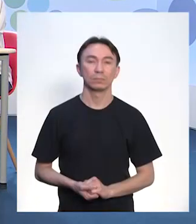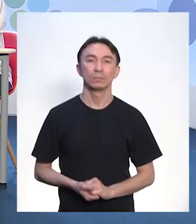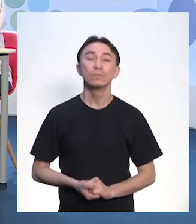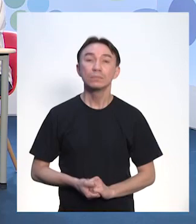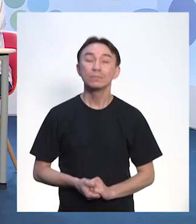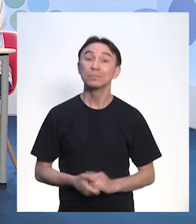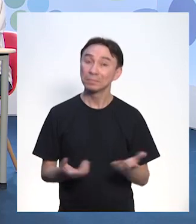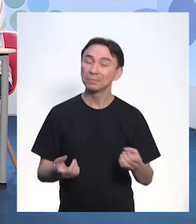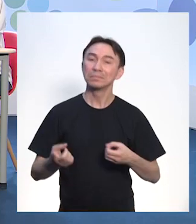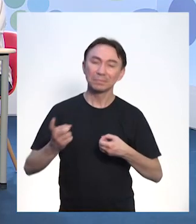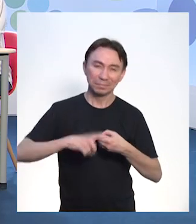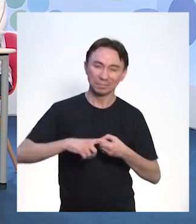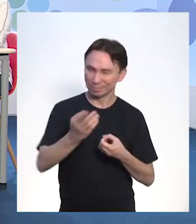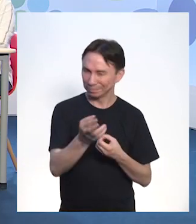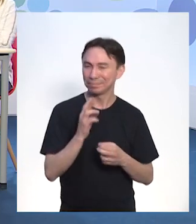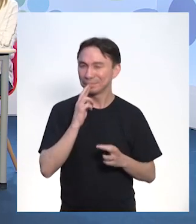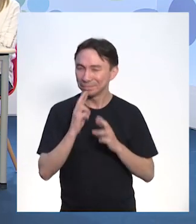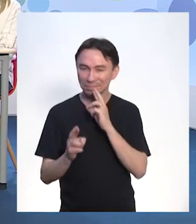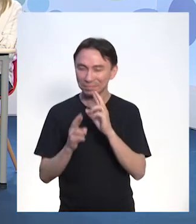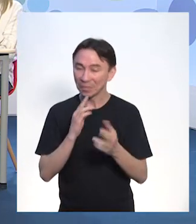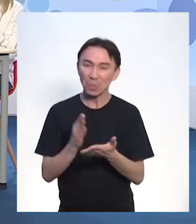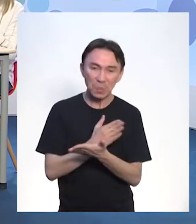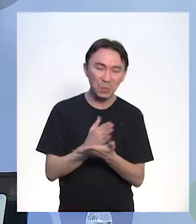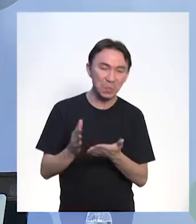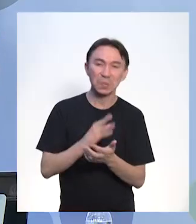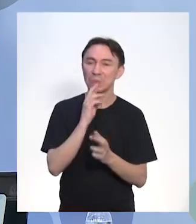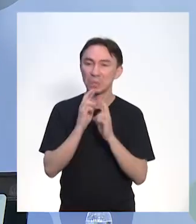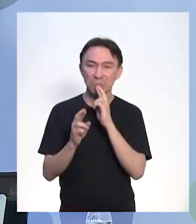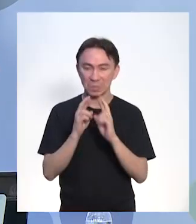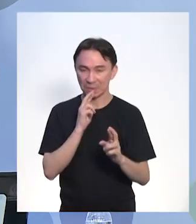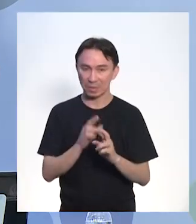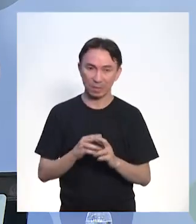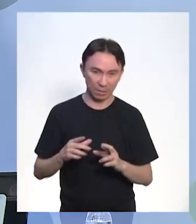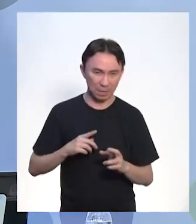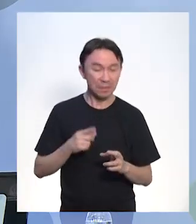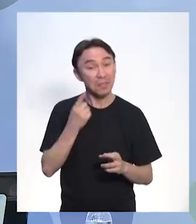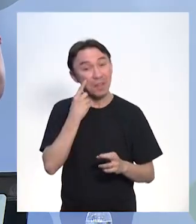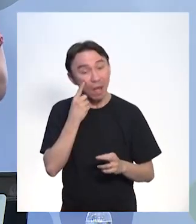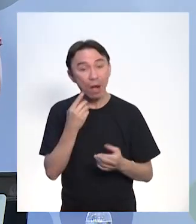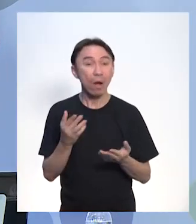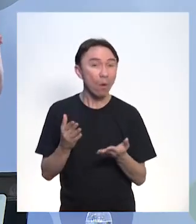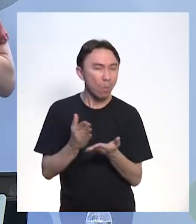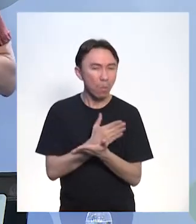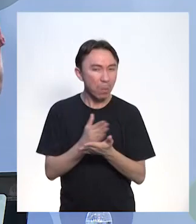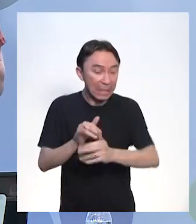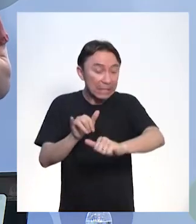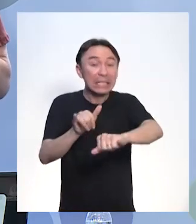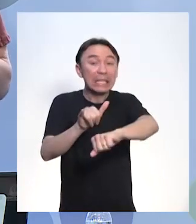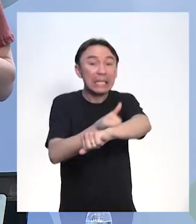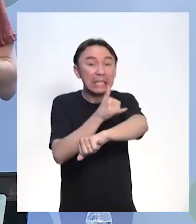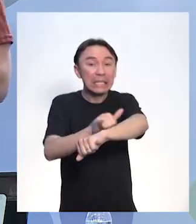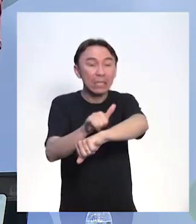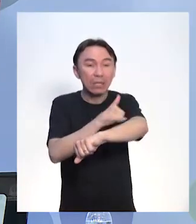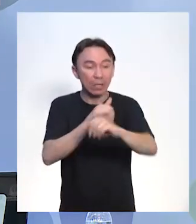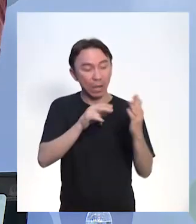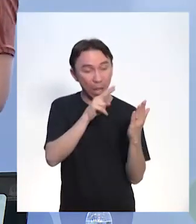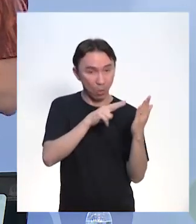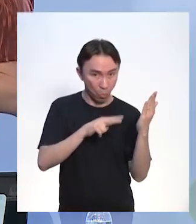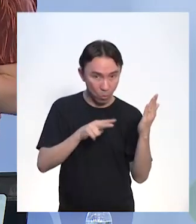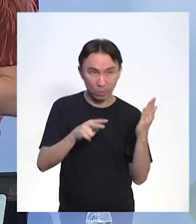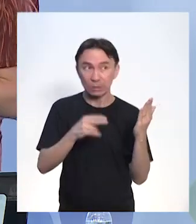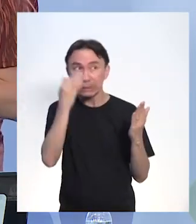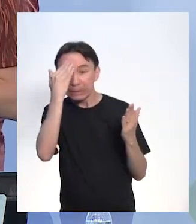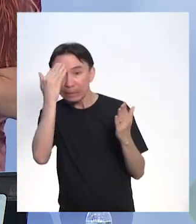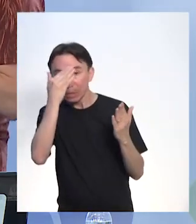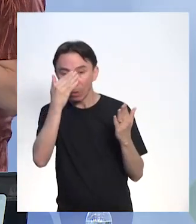Voltamos. Enquanto vocês estão respondendo ali, alguns estão respondendo, eu vou falar um pouquinho de estratégias de leitura para a gente conseguir, vocês conseguirem entender melhor